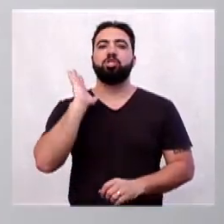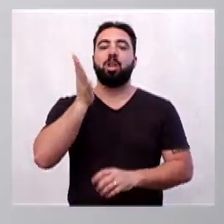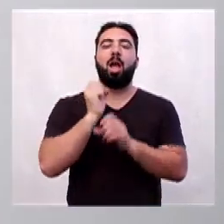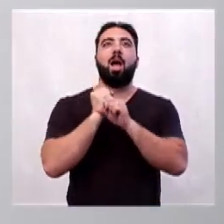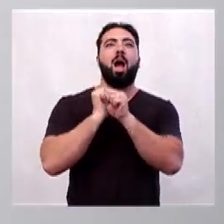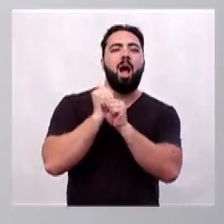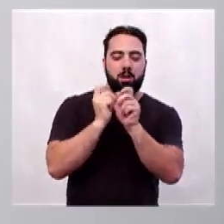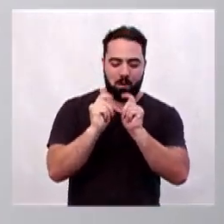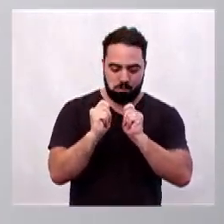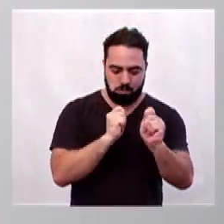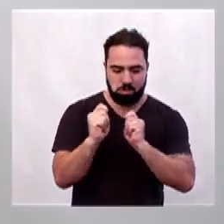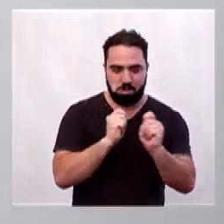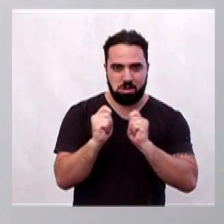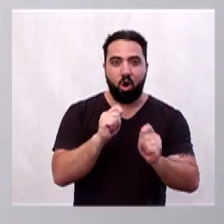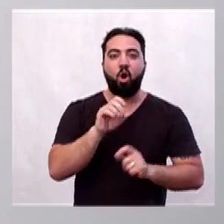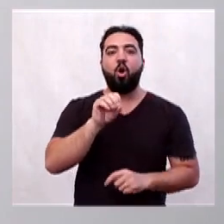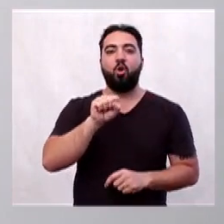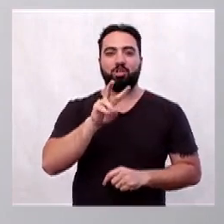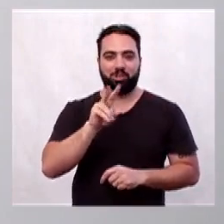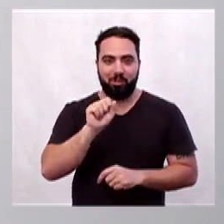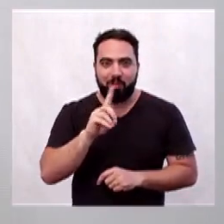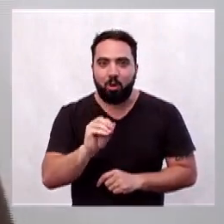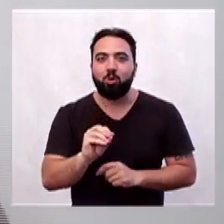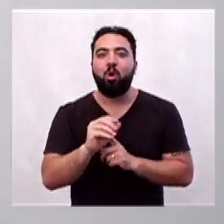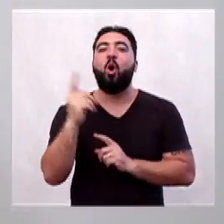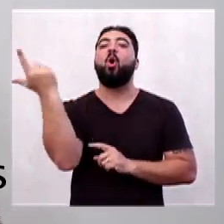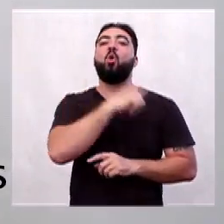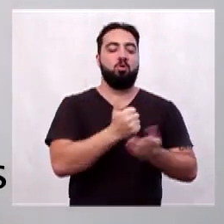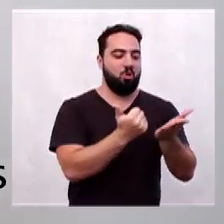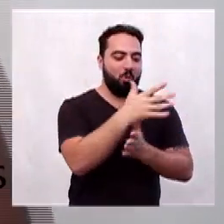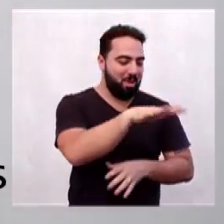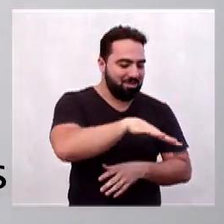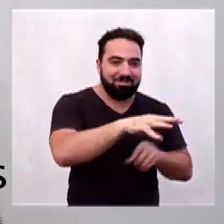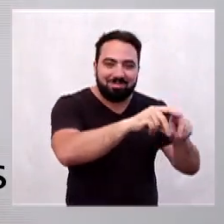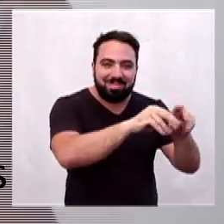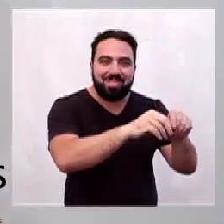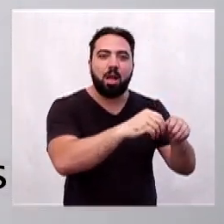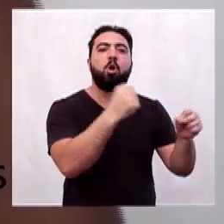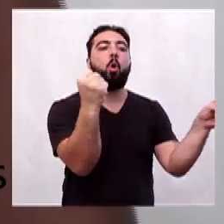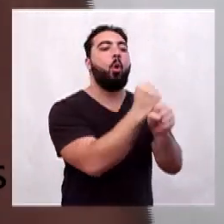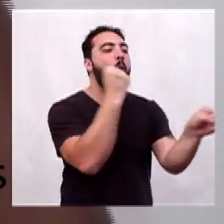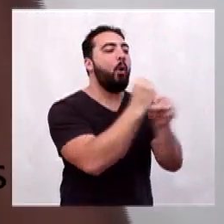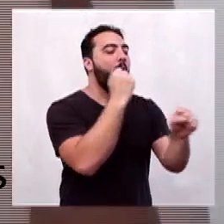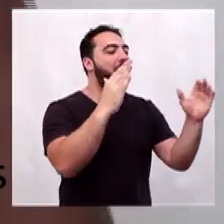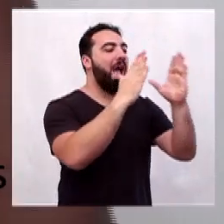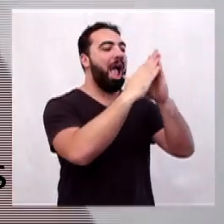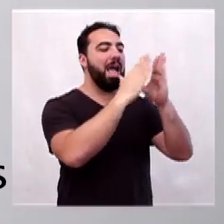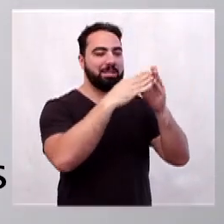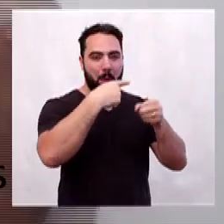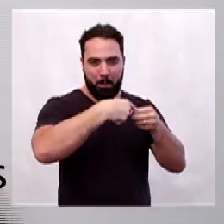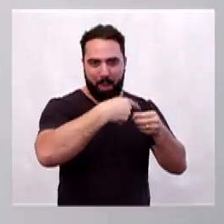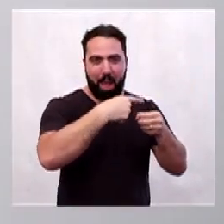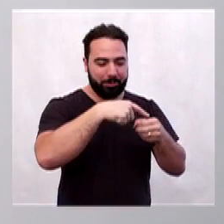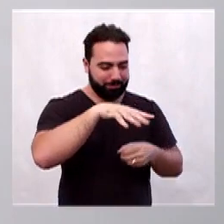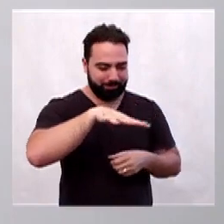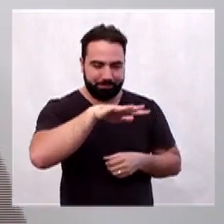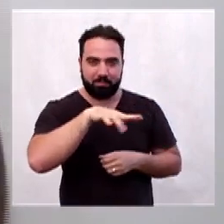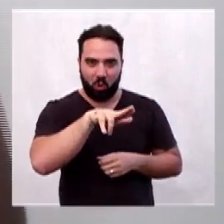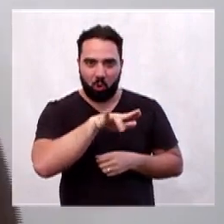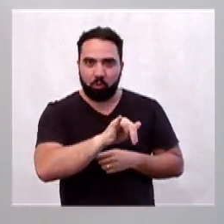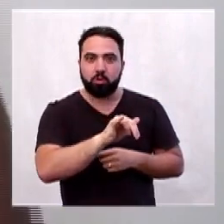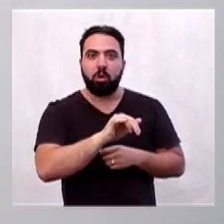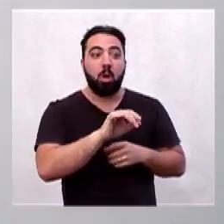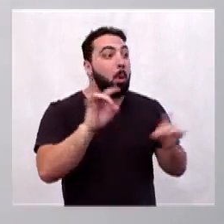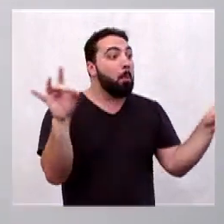Quero que. Depois de muito economizar, Osvaldo conseguiu comprar um terreninho e construiu a sua própria casa em Comendador Soares. O